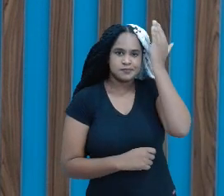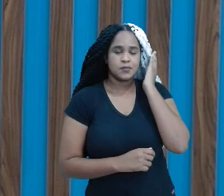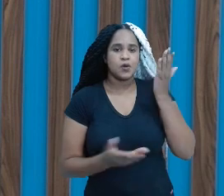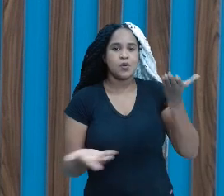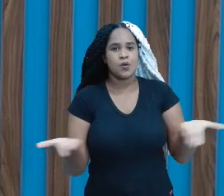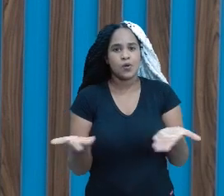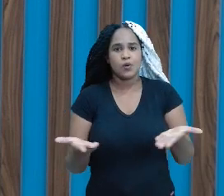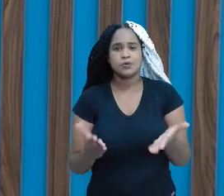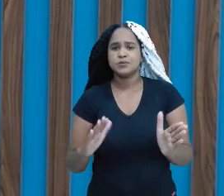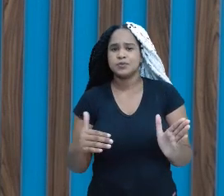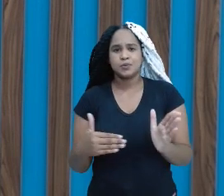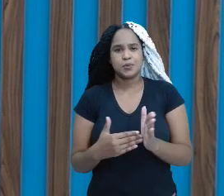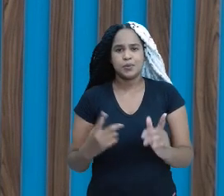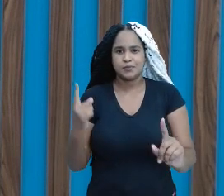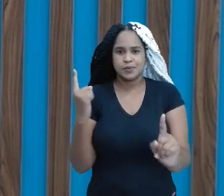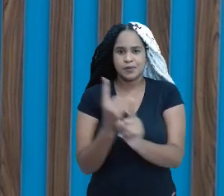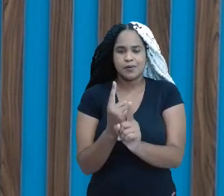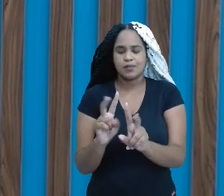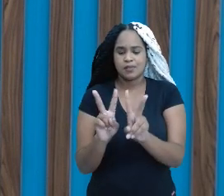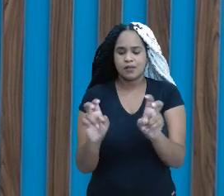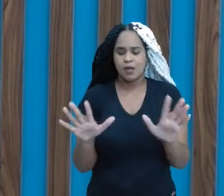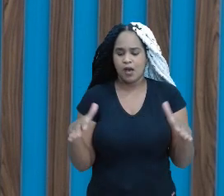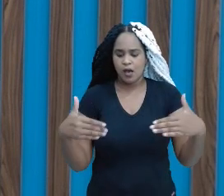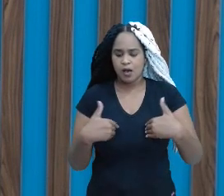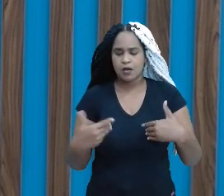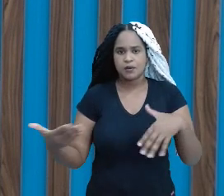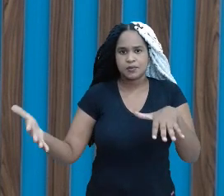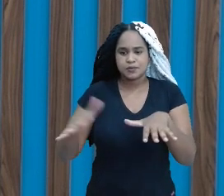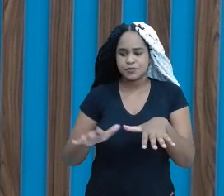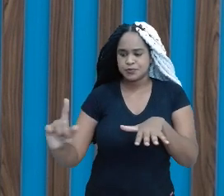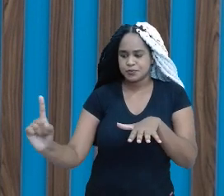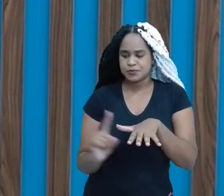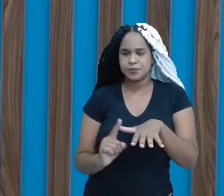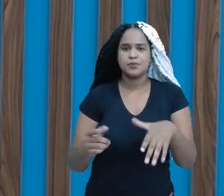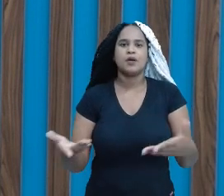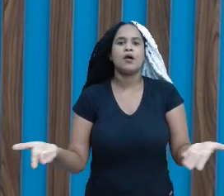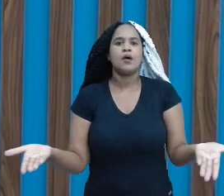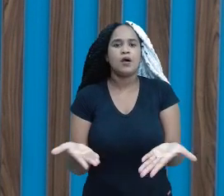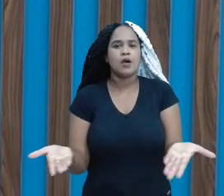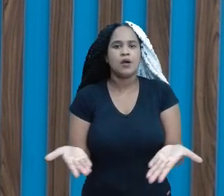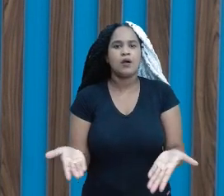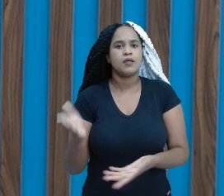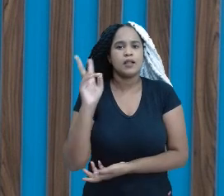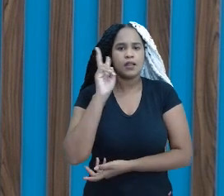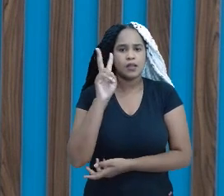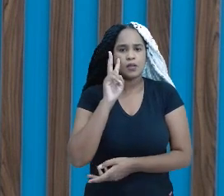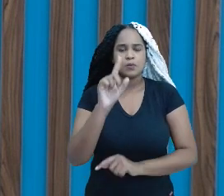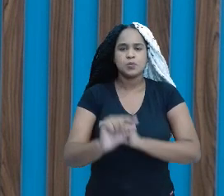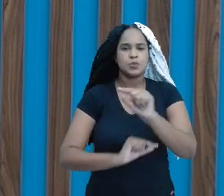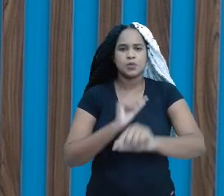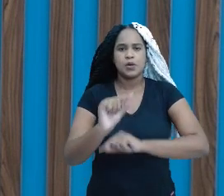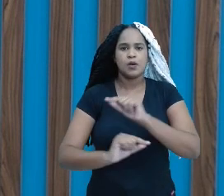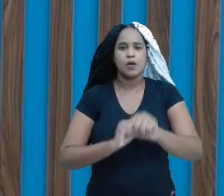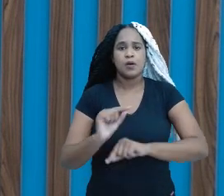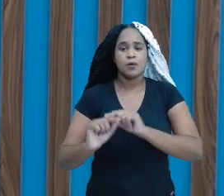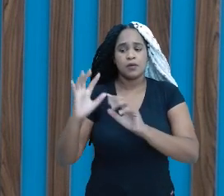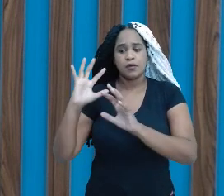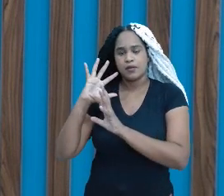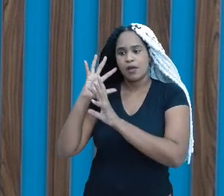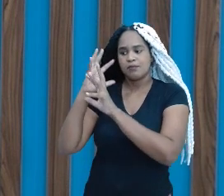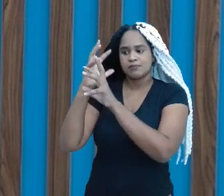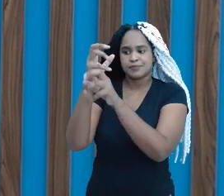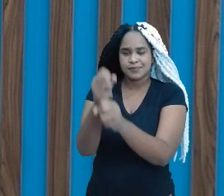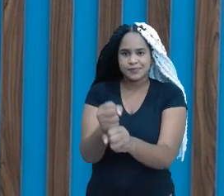nosso último encontro da temática Autismo e Inclusão. Vamos lembrar o que foi que a gente conversou até agora. No nosso